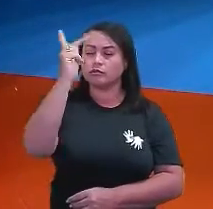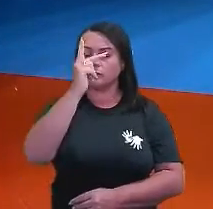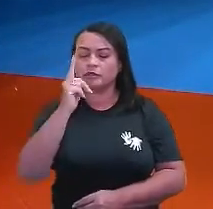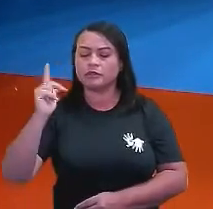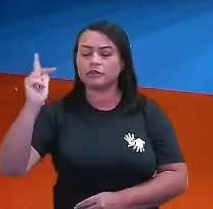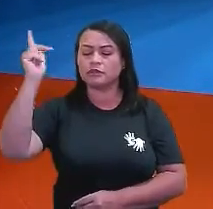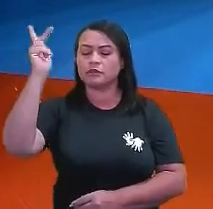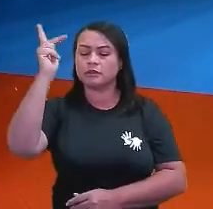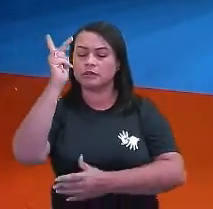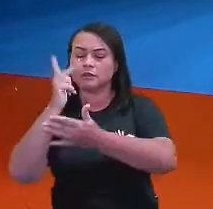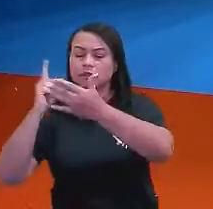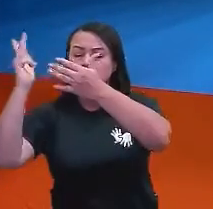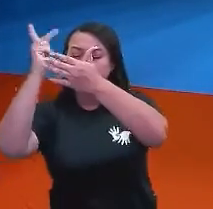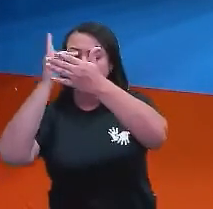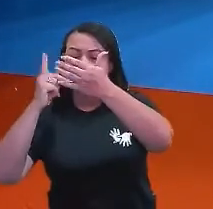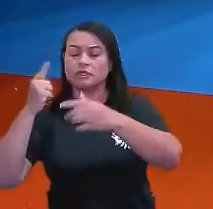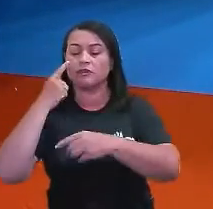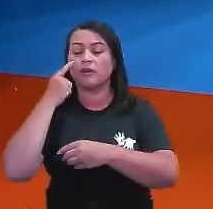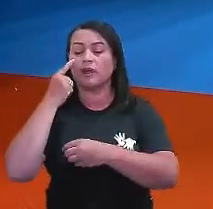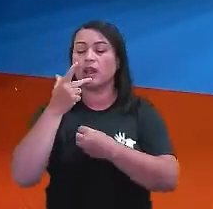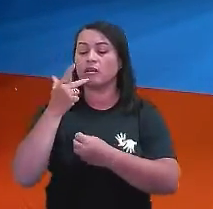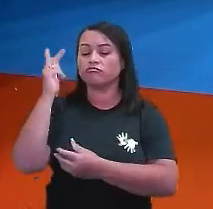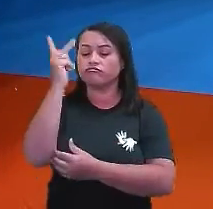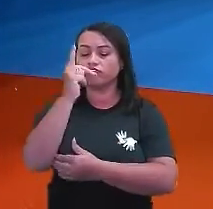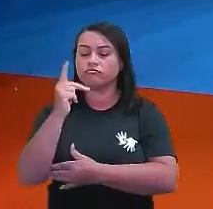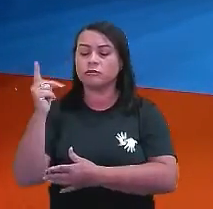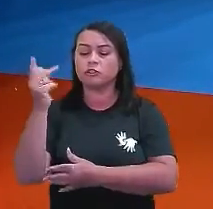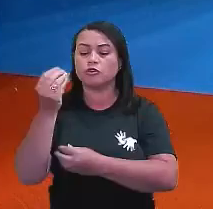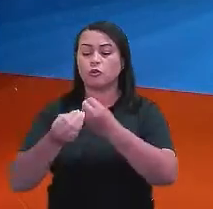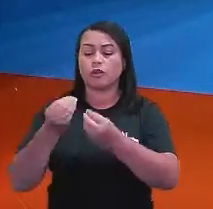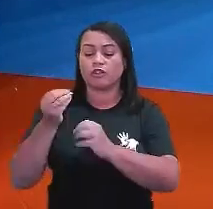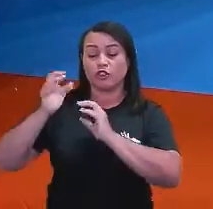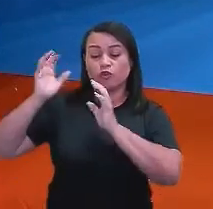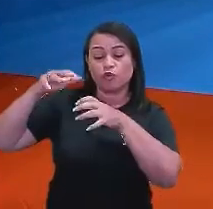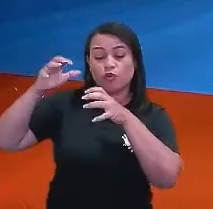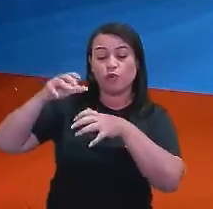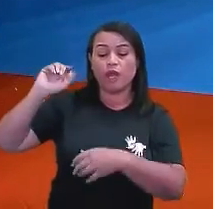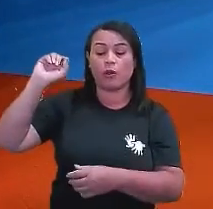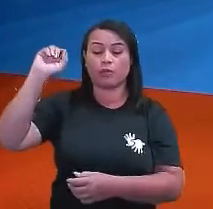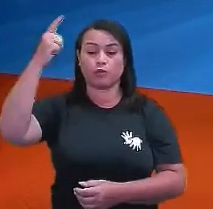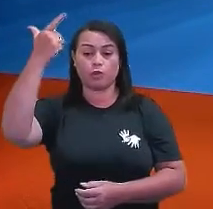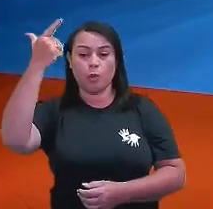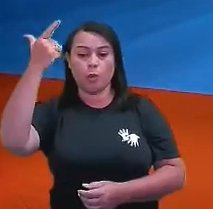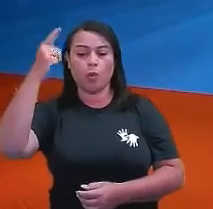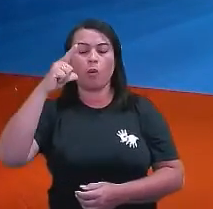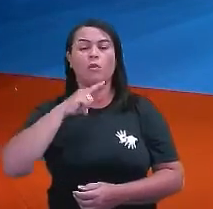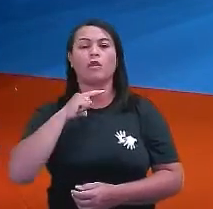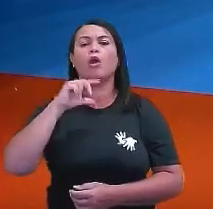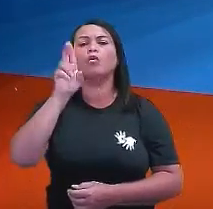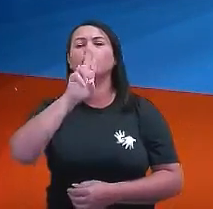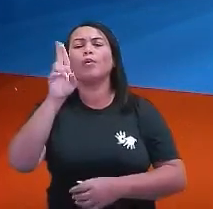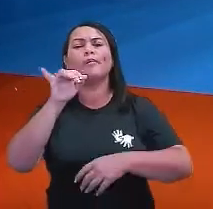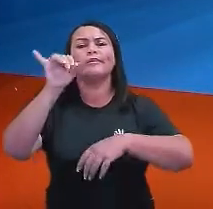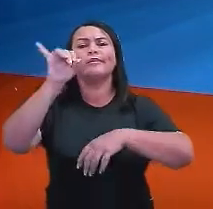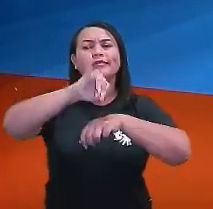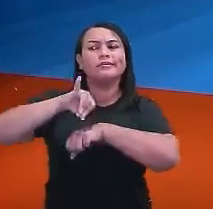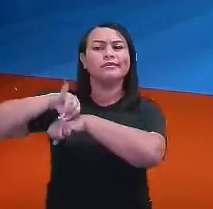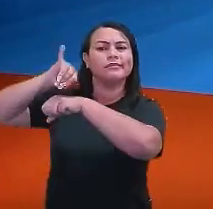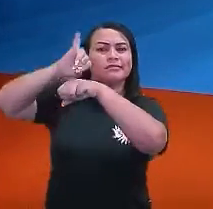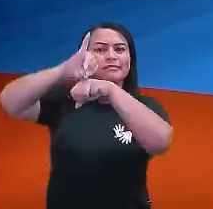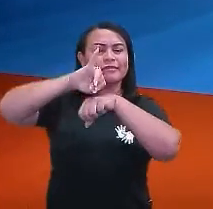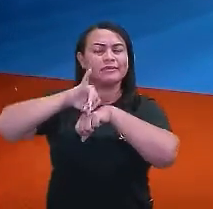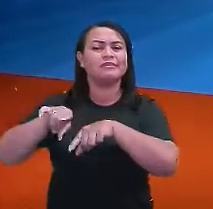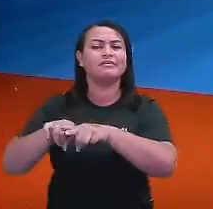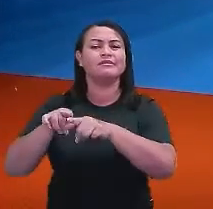desenhozinhos que mostram quando vai chover, quando vai fazer sol, aí tem o nome das capitais, das cidades, e